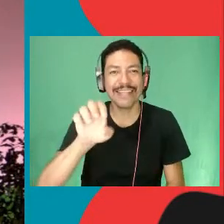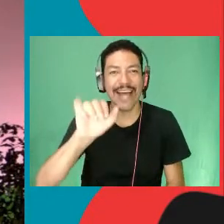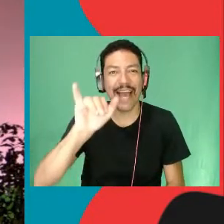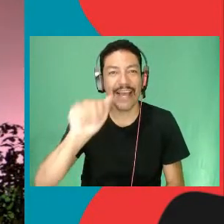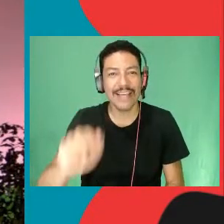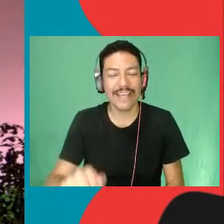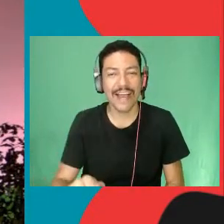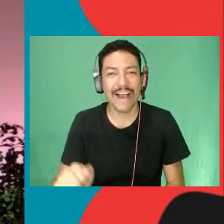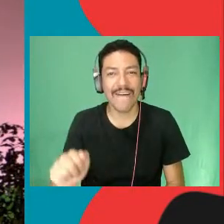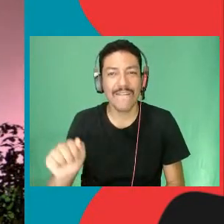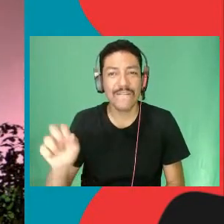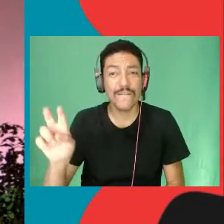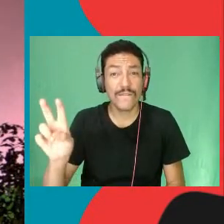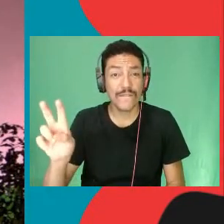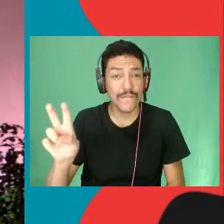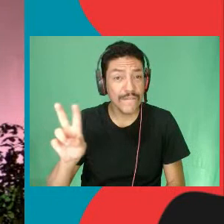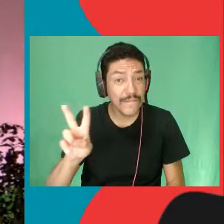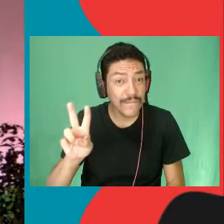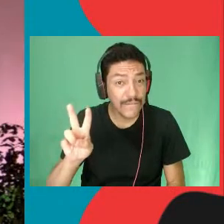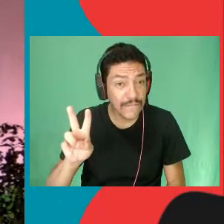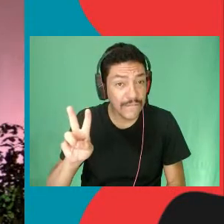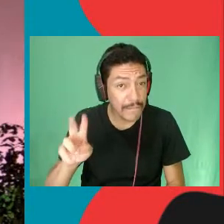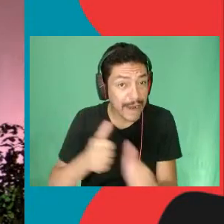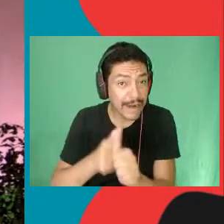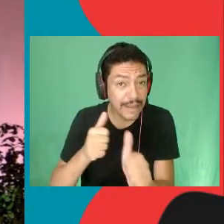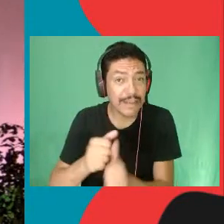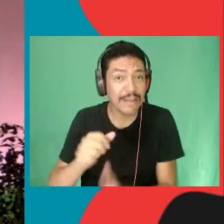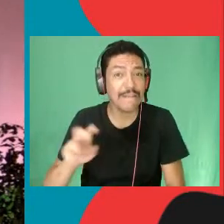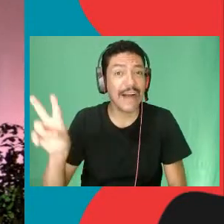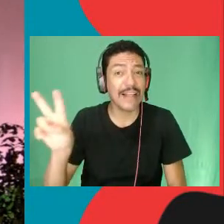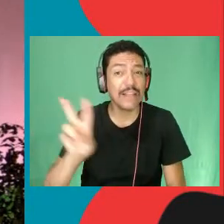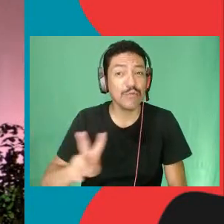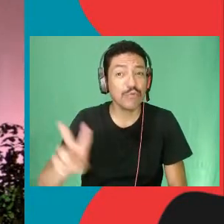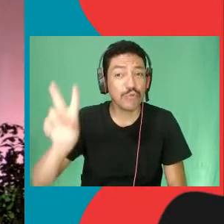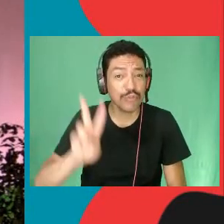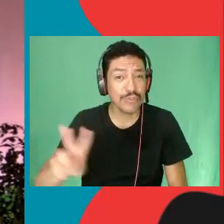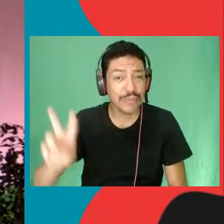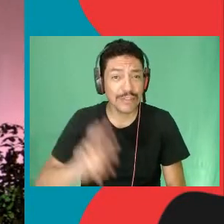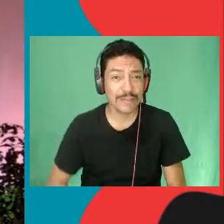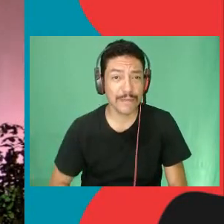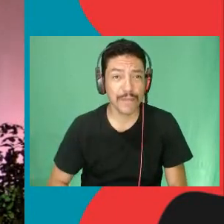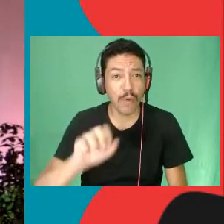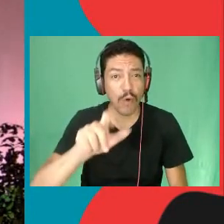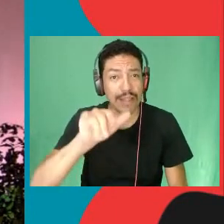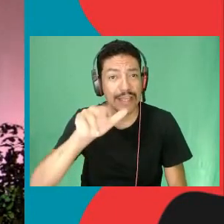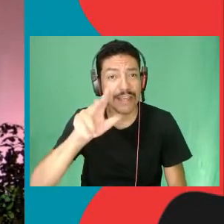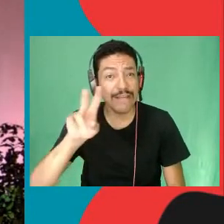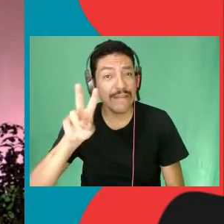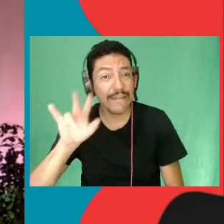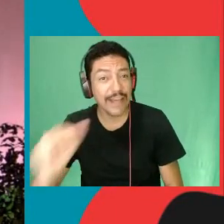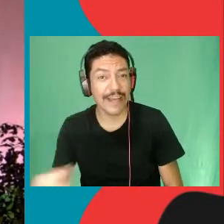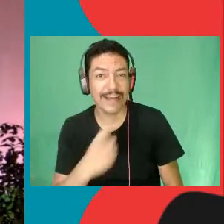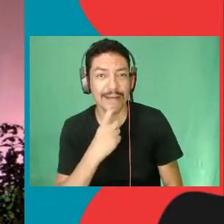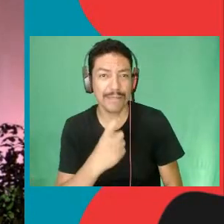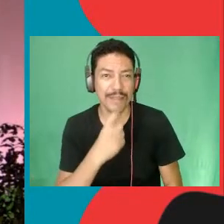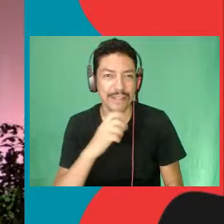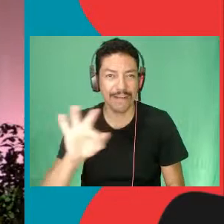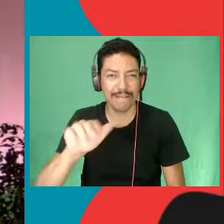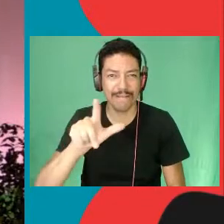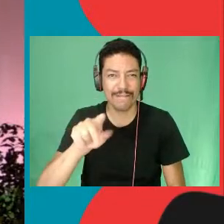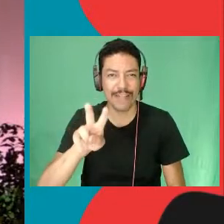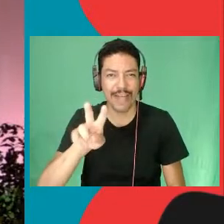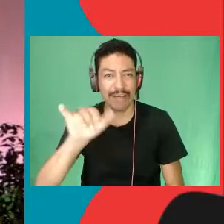do lado. Olívia, de Campinas. A Flávia, de São Paulo. Gleise, da